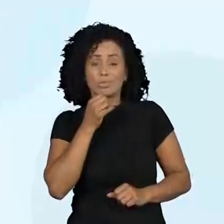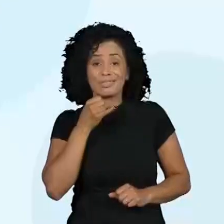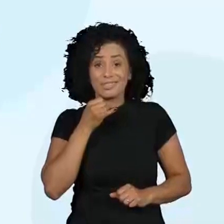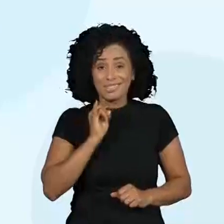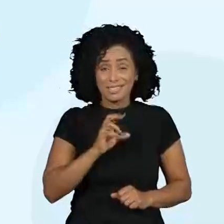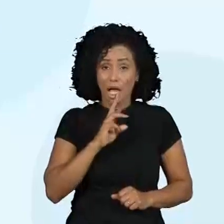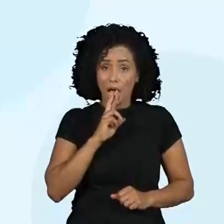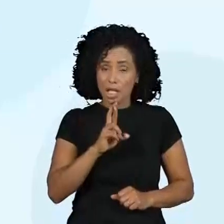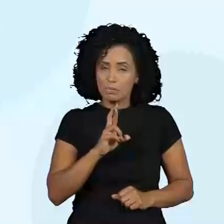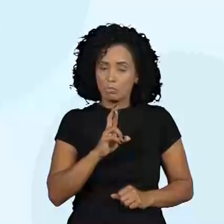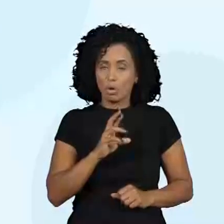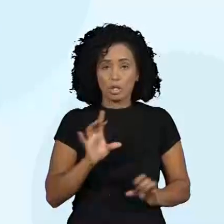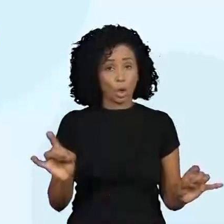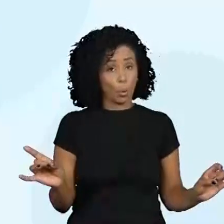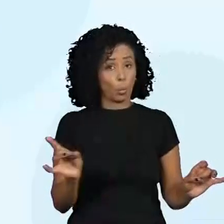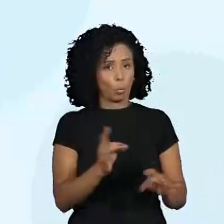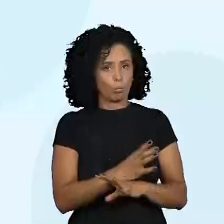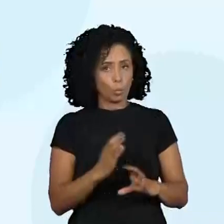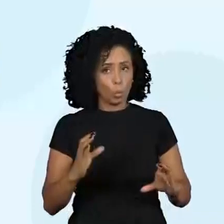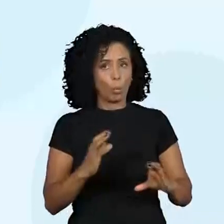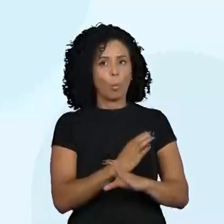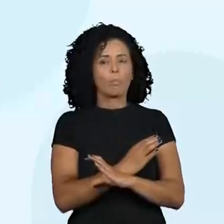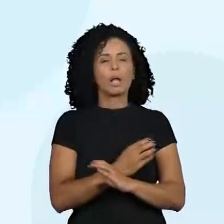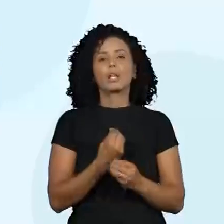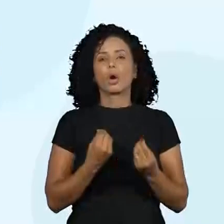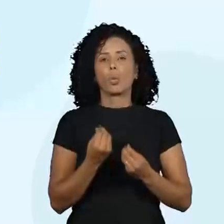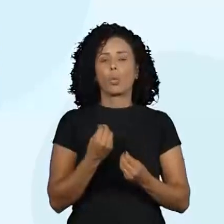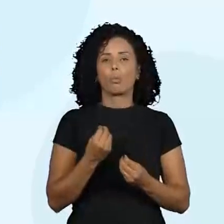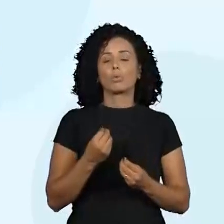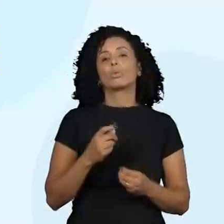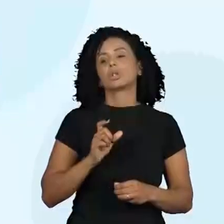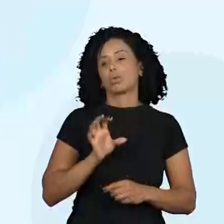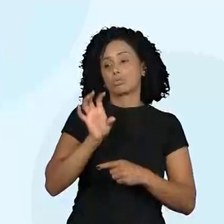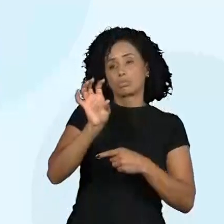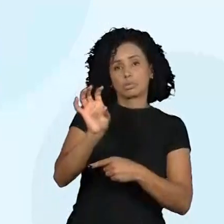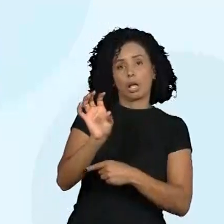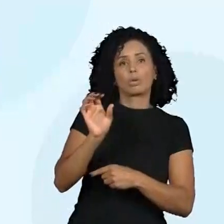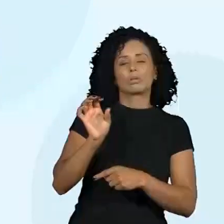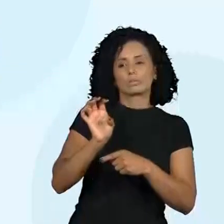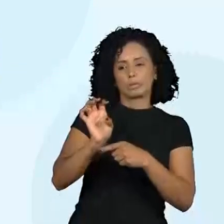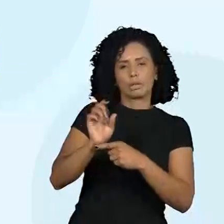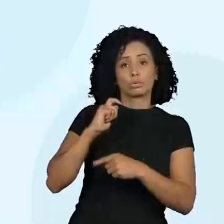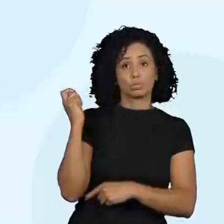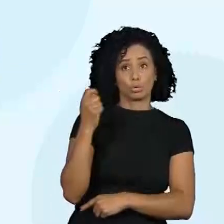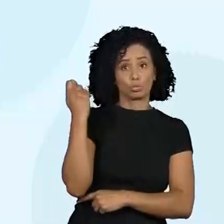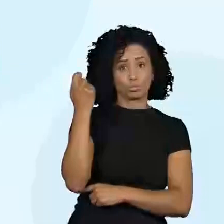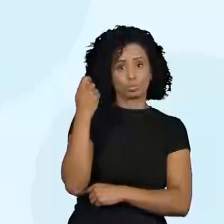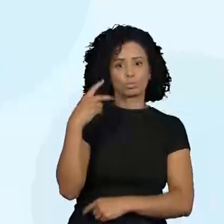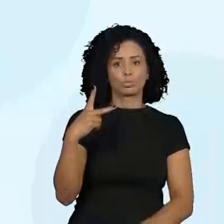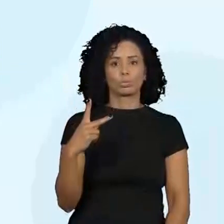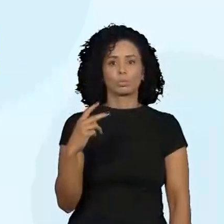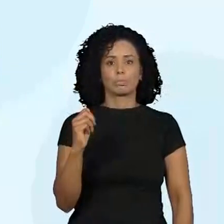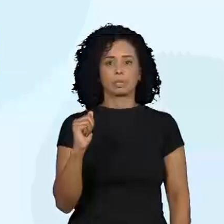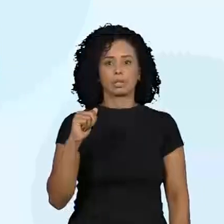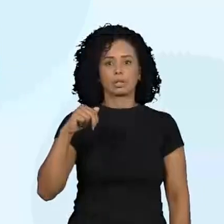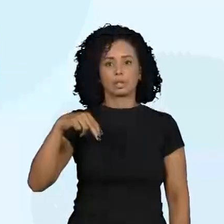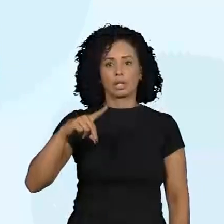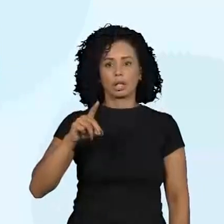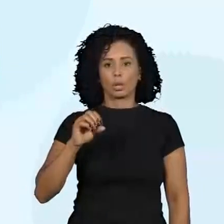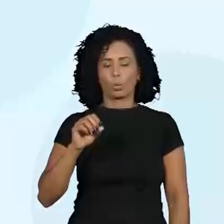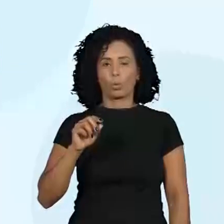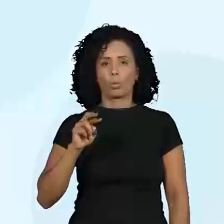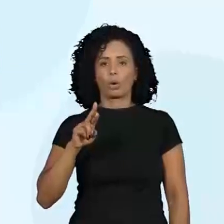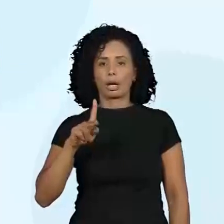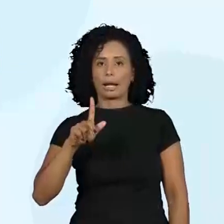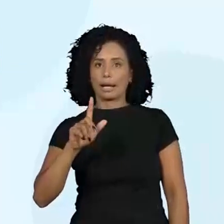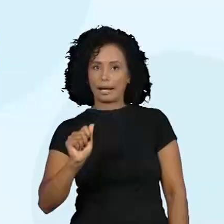aí uma resposta completa, ficaria: no Rio Grande do Sul, por exemplo, é chamada de pandorga. Em Salvador,